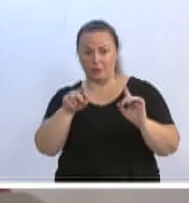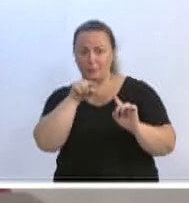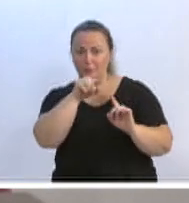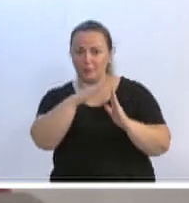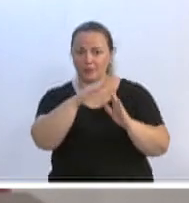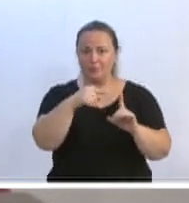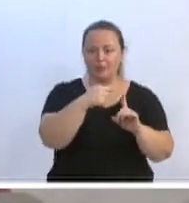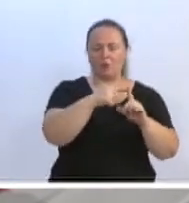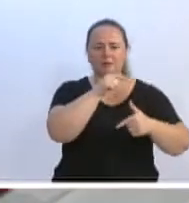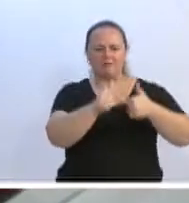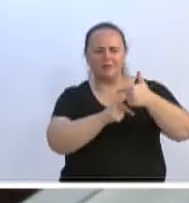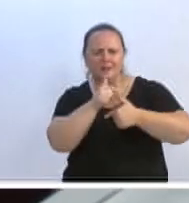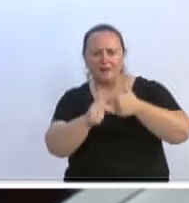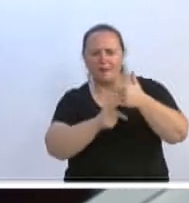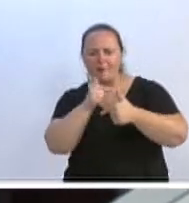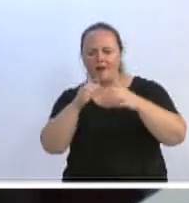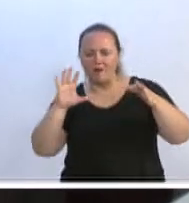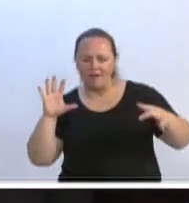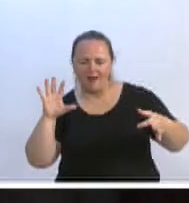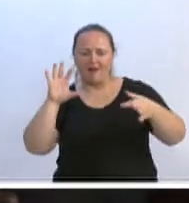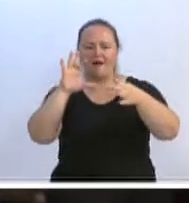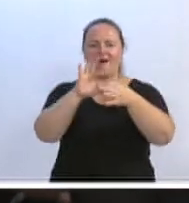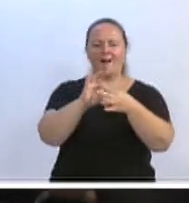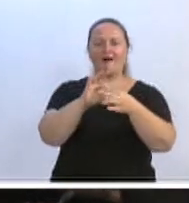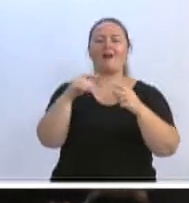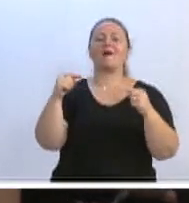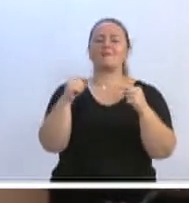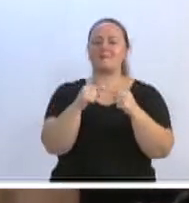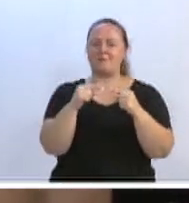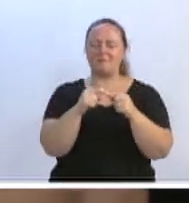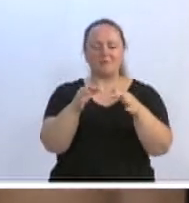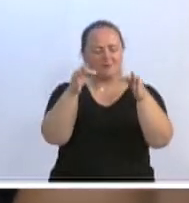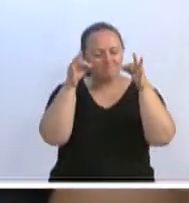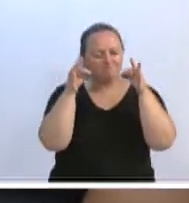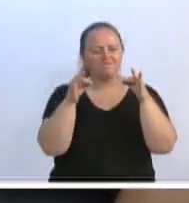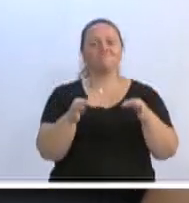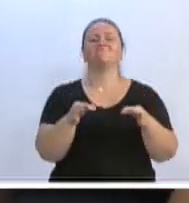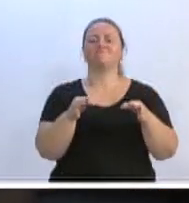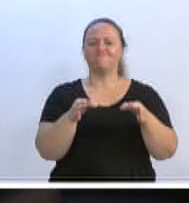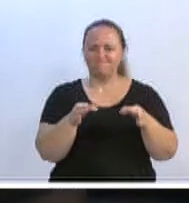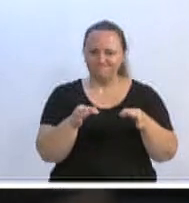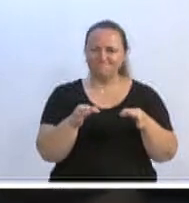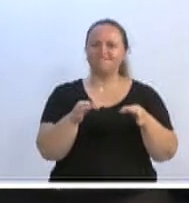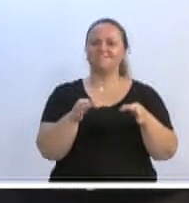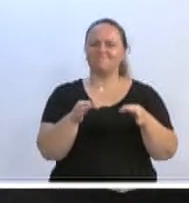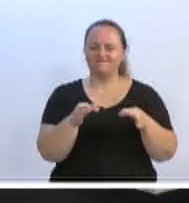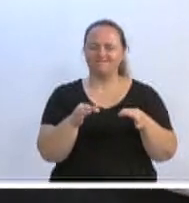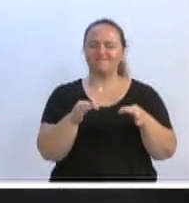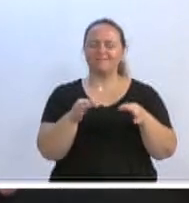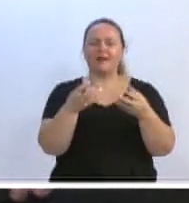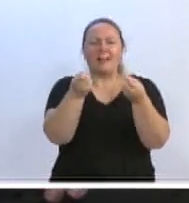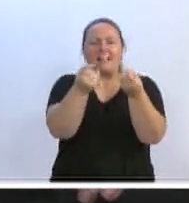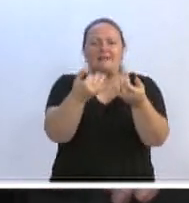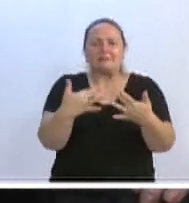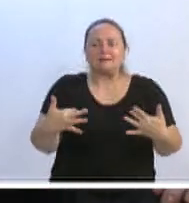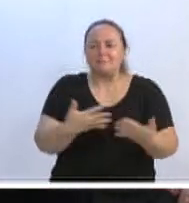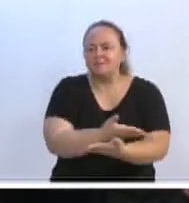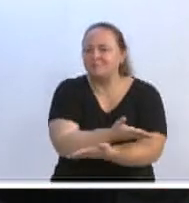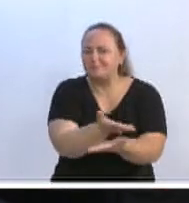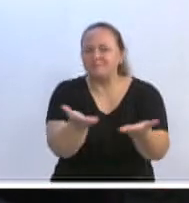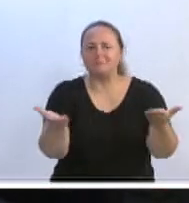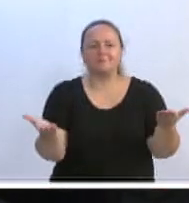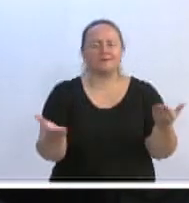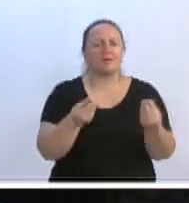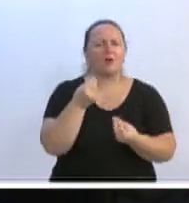todo o trabalho que é desenvolvido pela mesma é voltado exatamente para falar para as pessoas